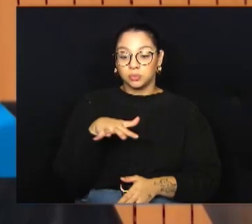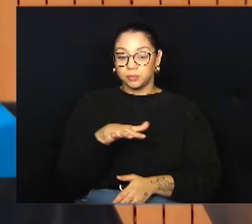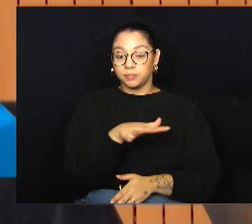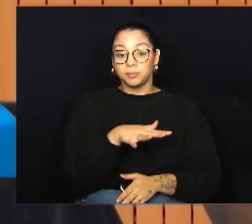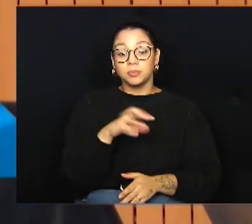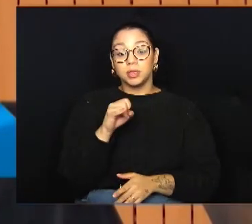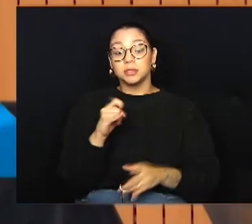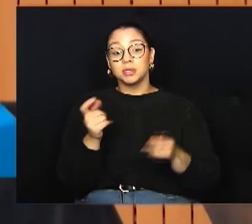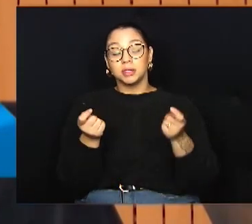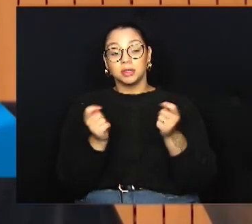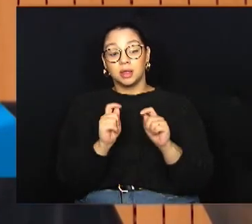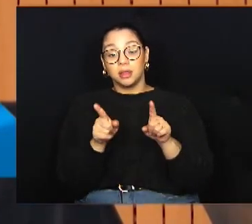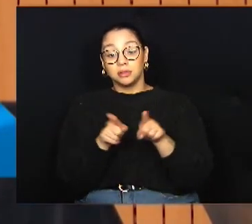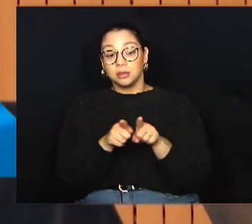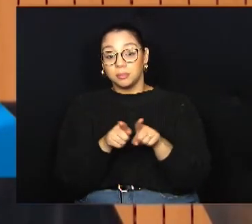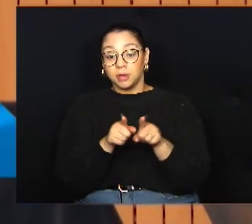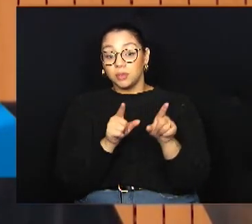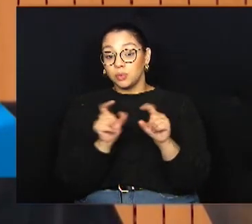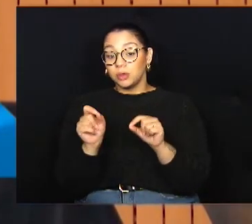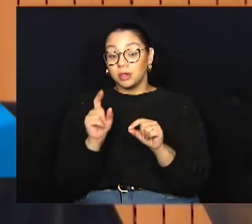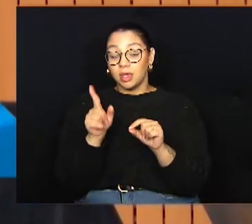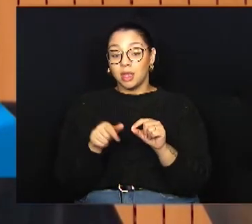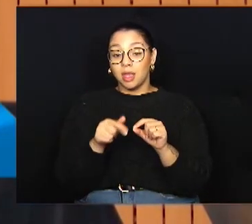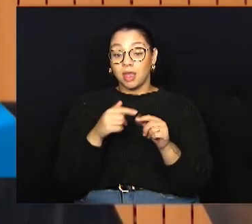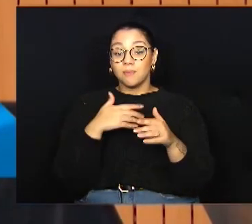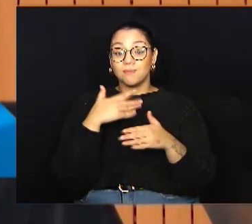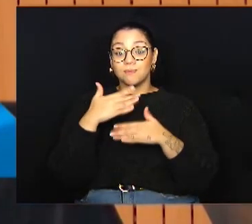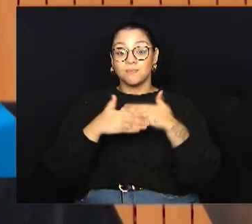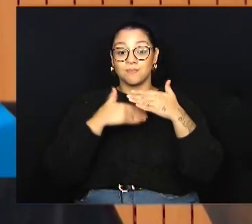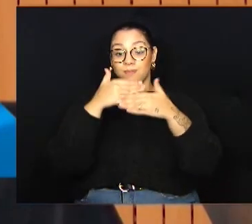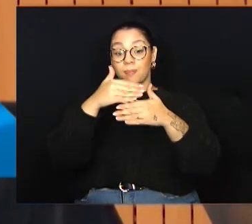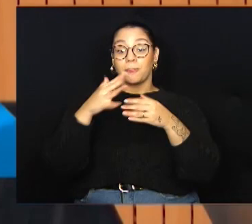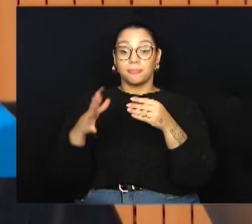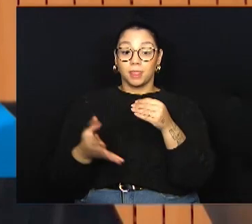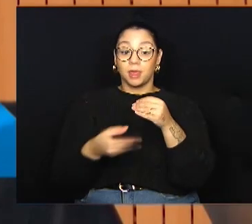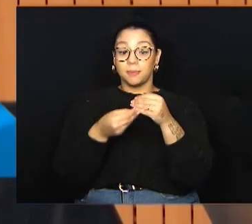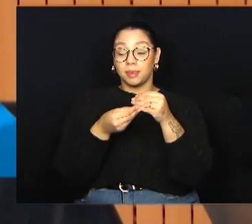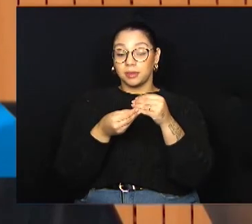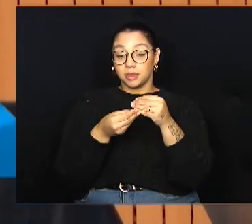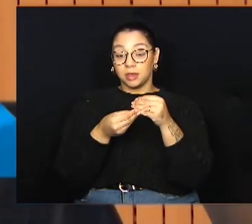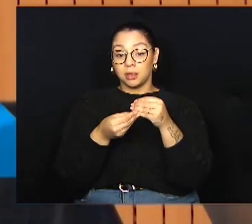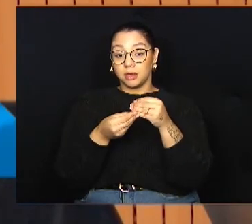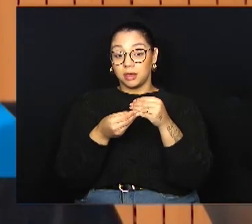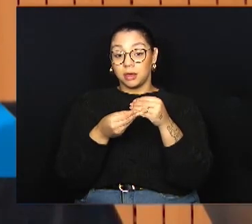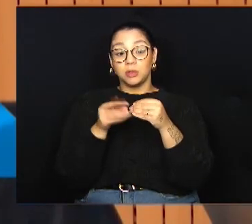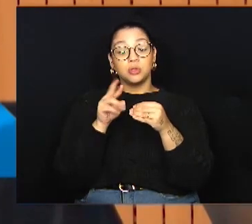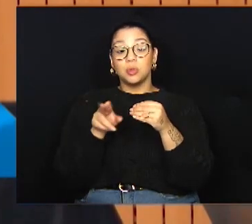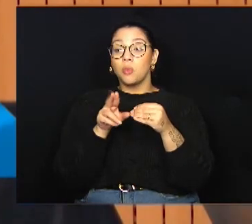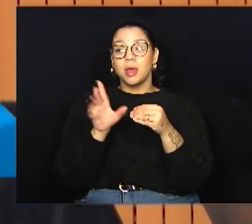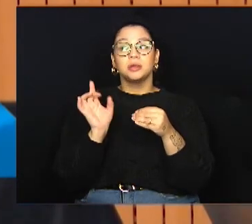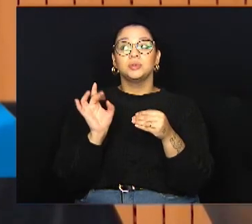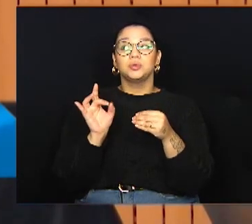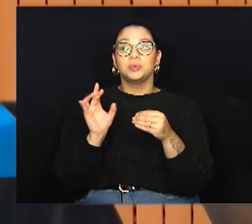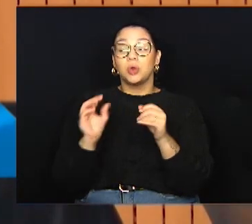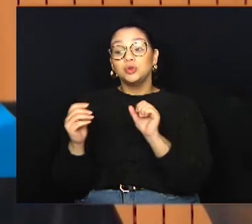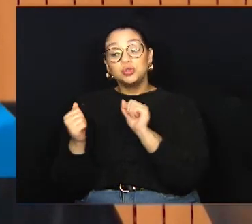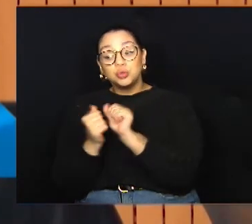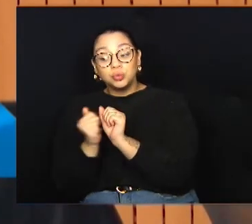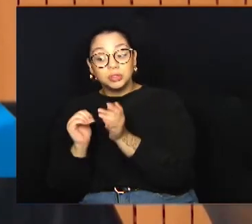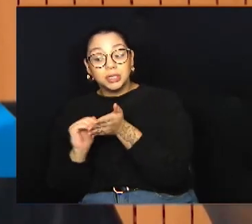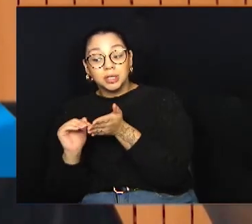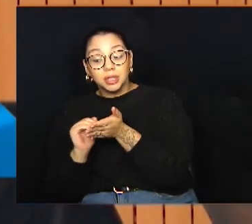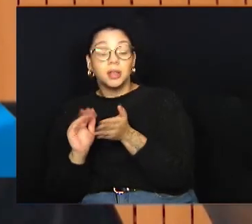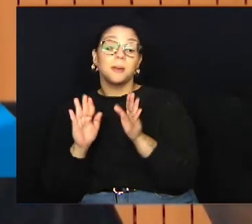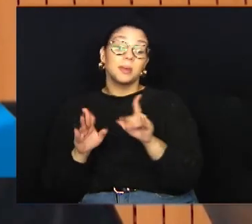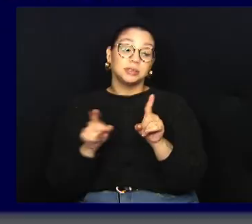teria possibilidade da gente fazer uma construção de emendas, não só juntamente com a Secretaria, mas também